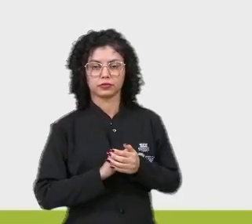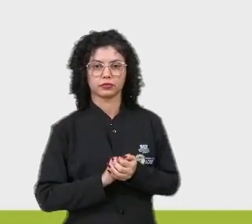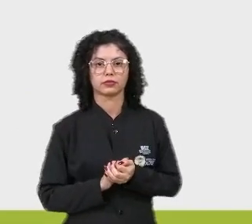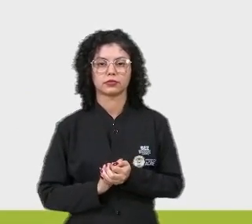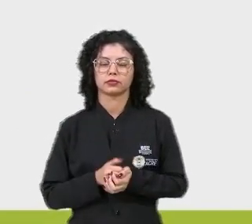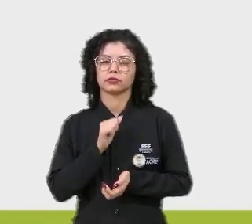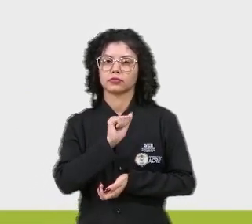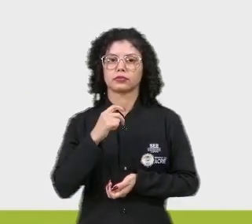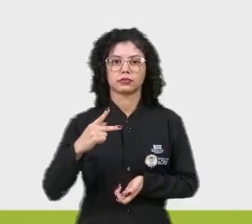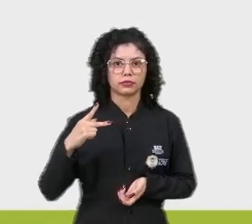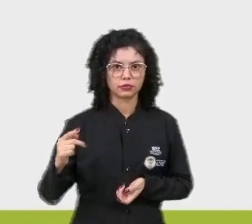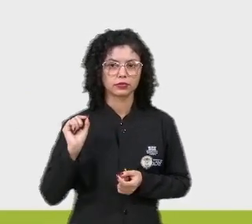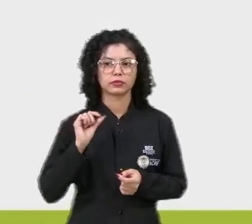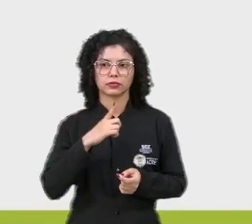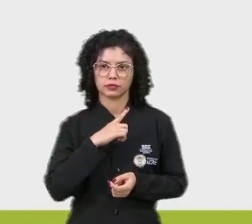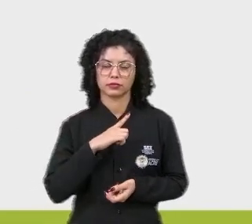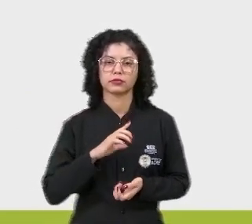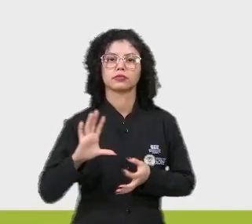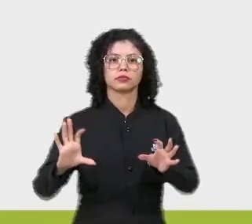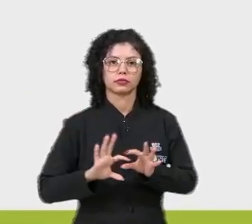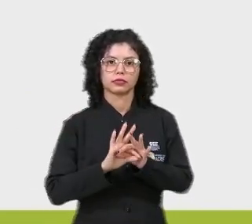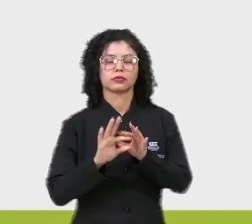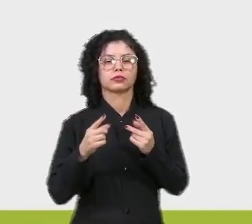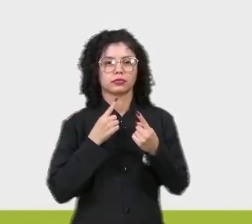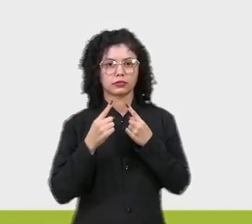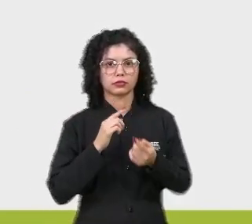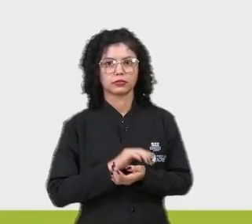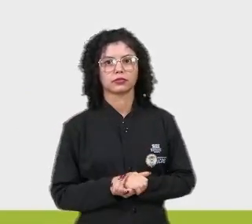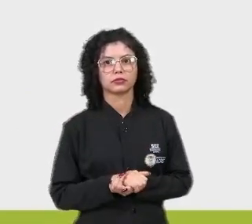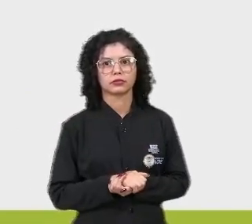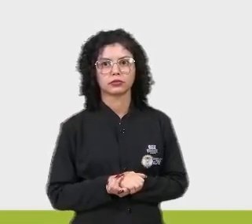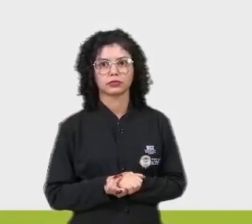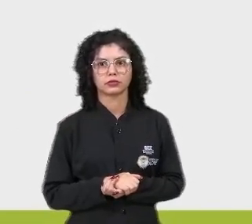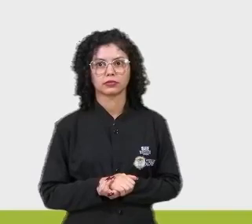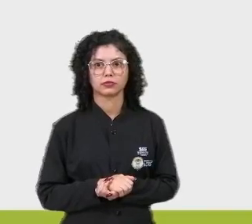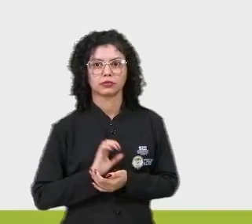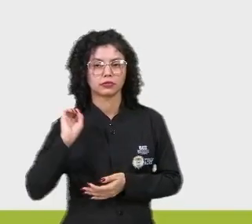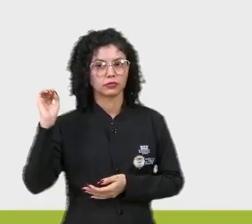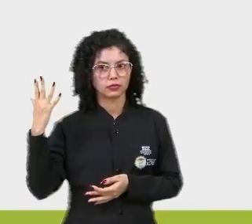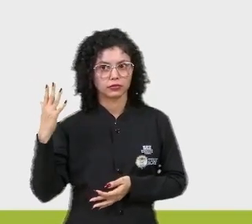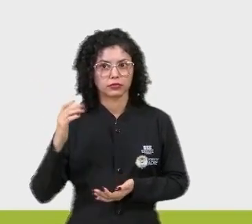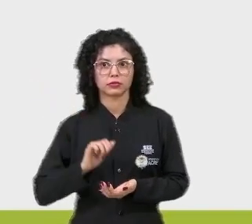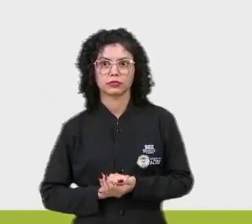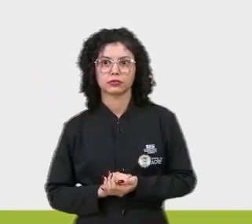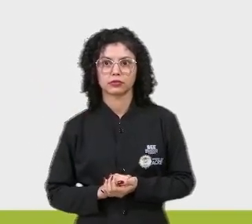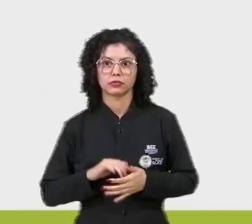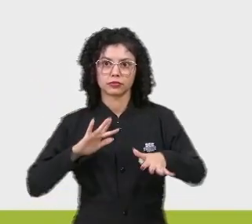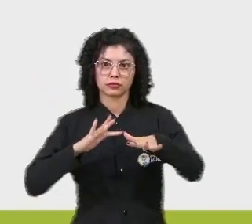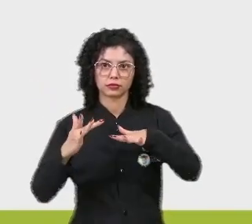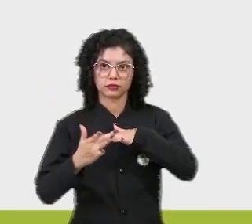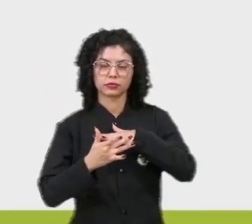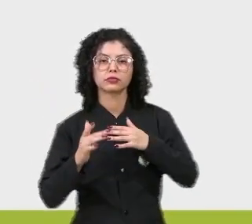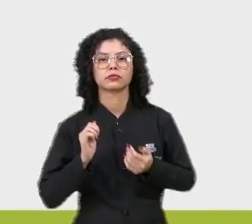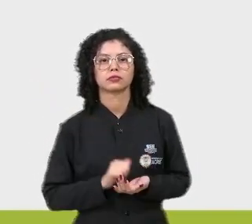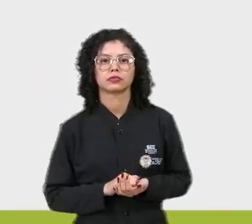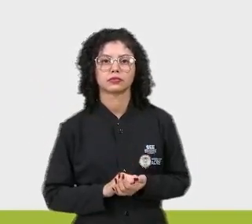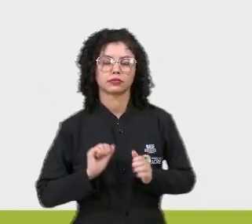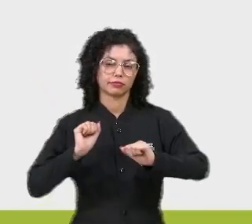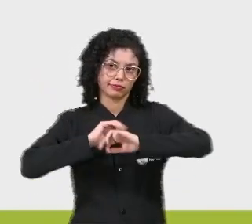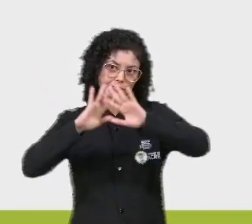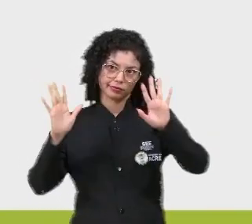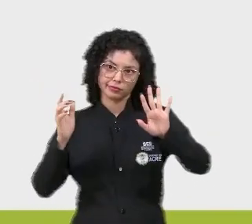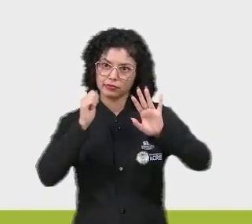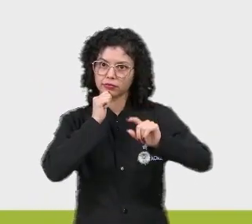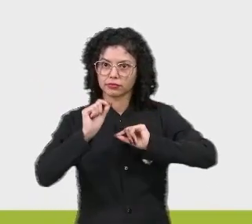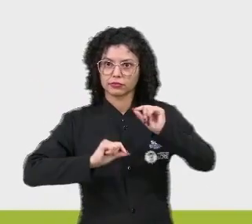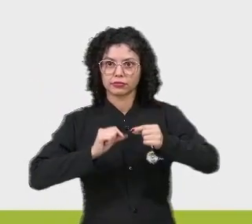esses aplicativos de relacionamento né no caso aqui quando ele fala de rede social é óbvio né E